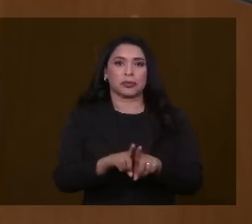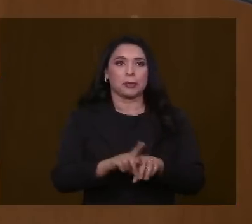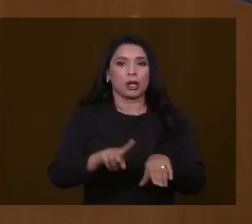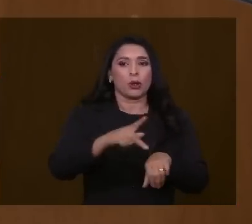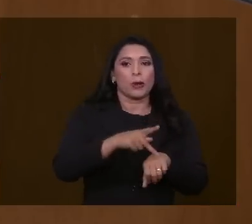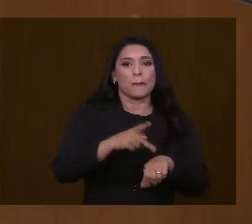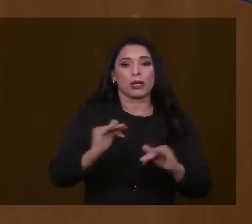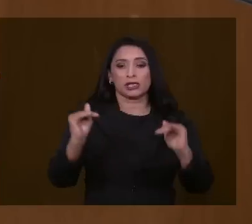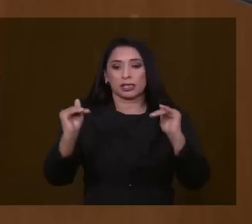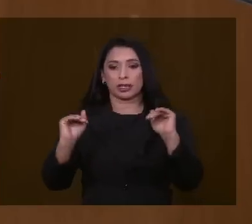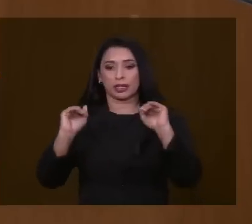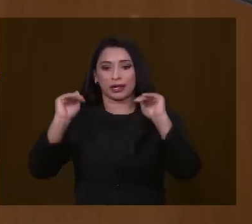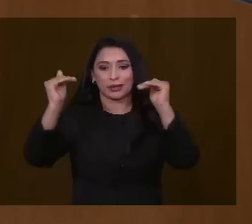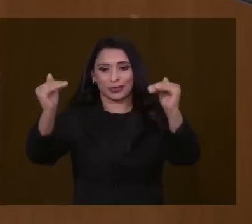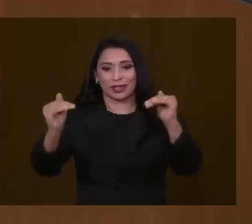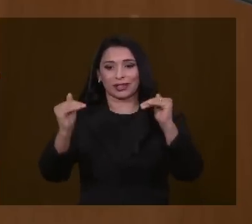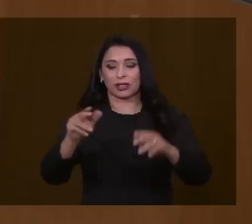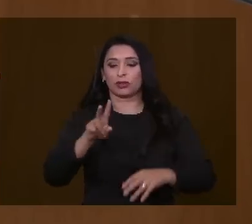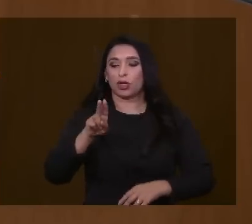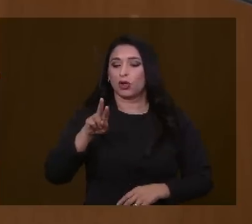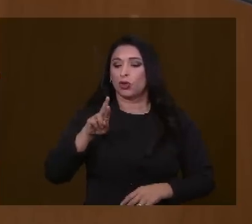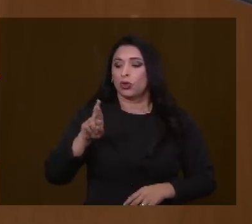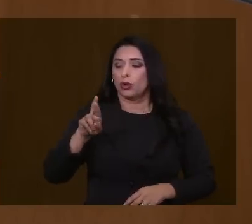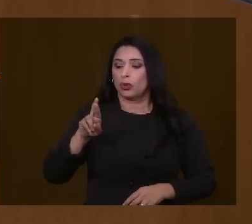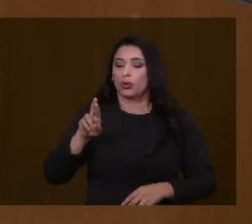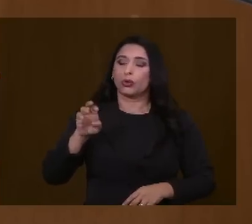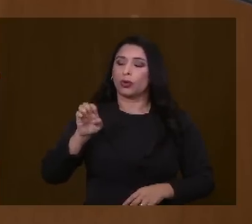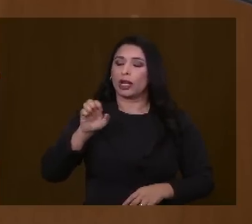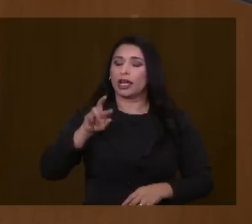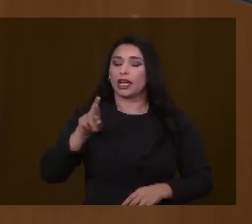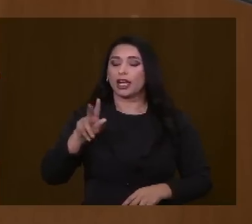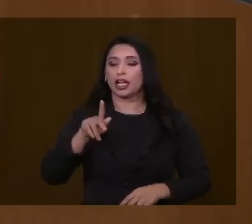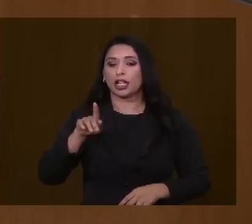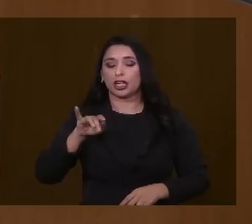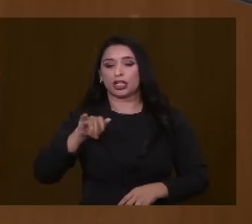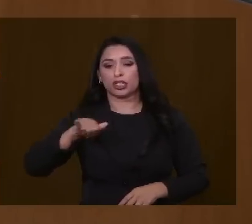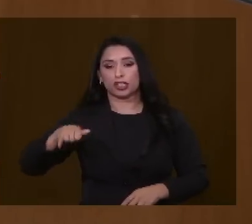em Direito Público da UERJ, um dos mais reconhecidos do Brasil,